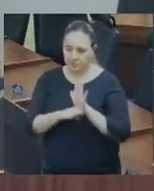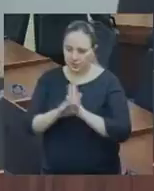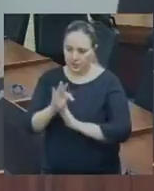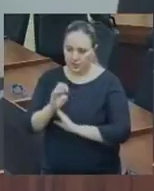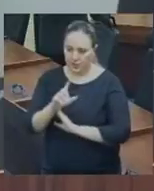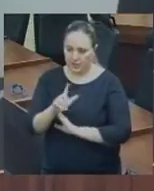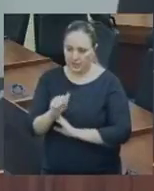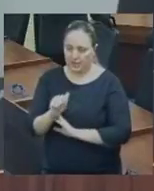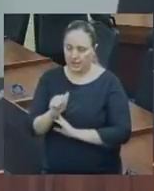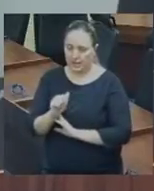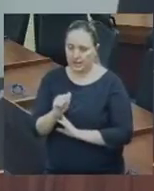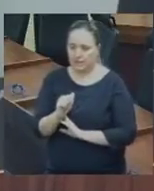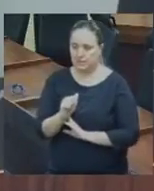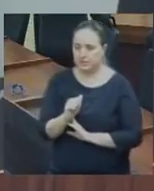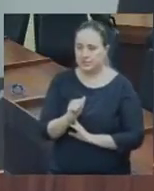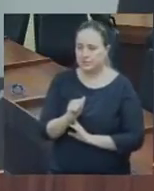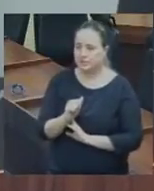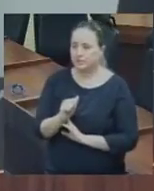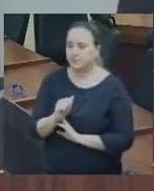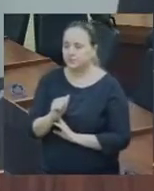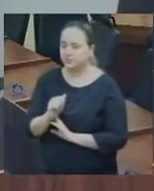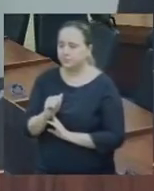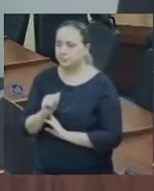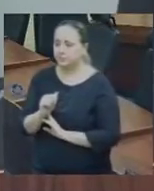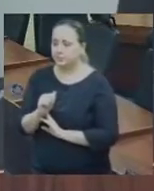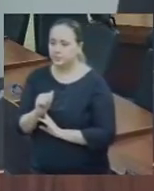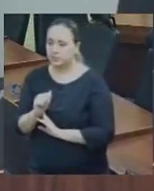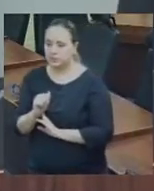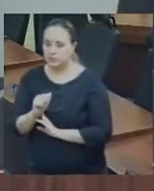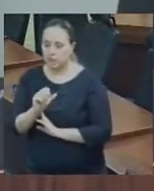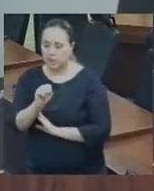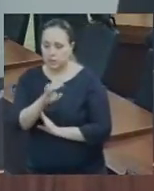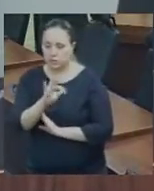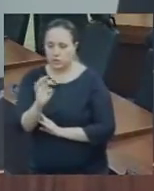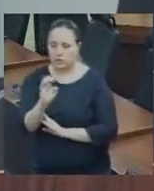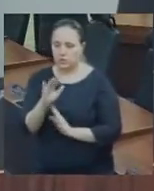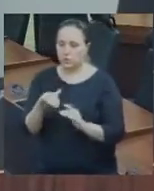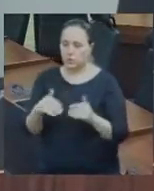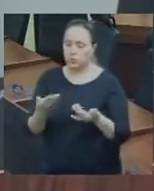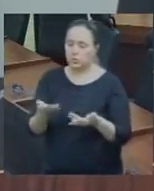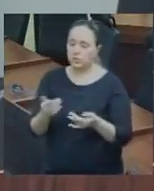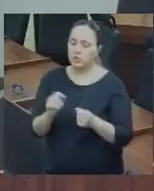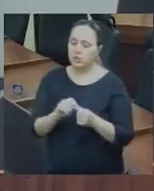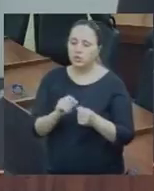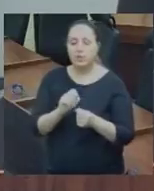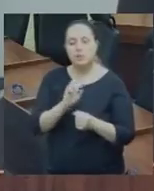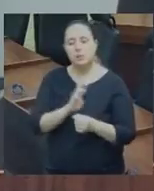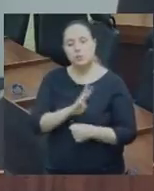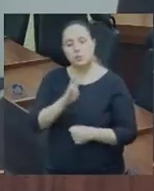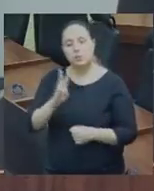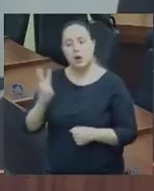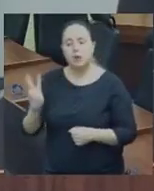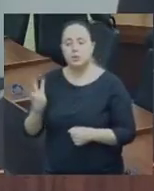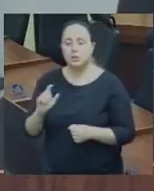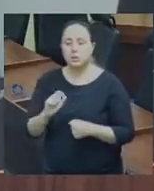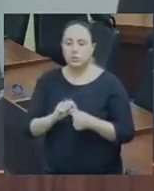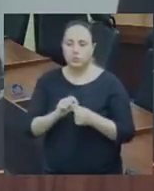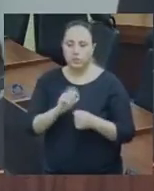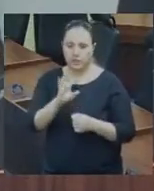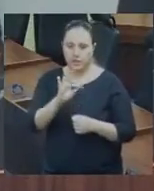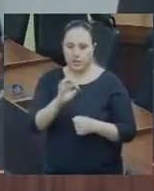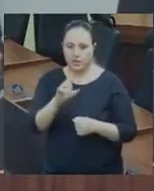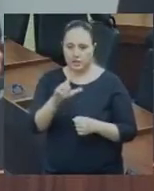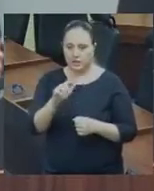do do site quando ele constrói aquele site quando ele constrói aquela tela né